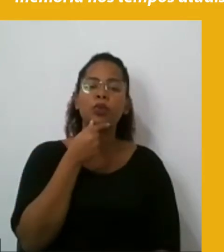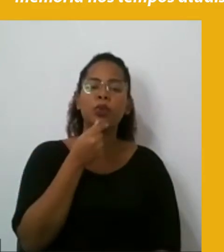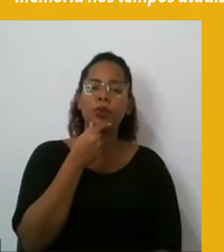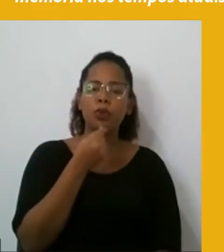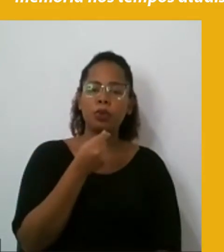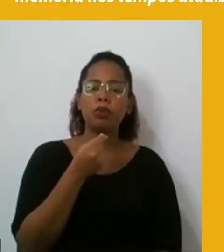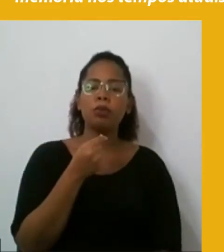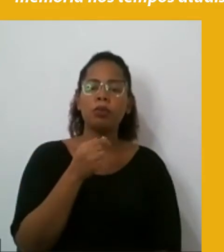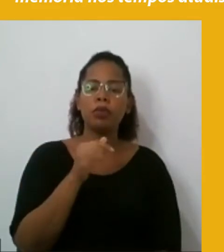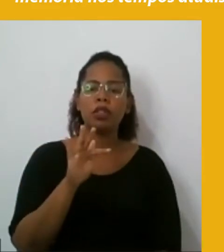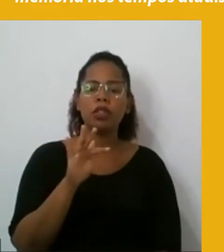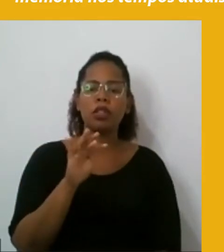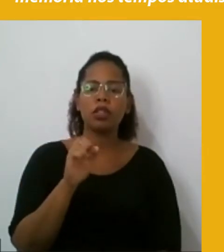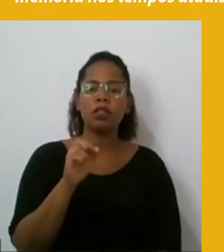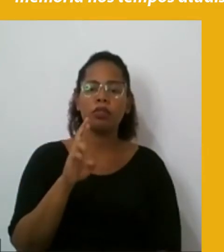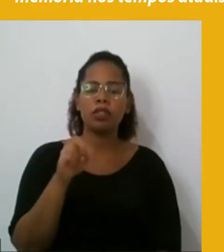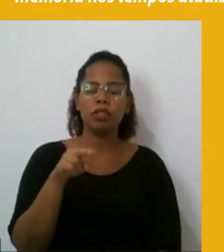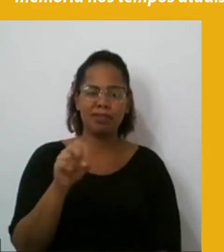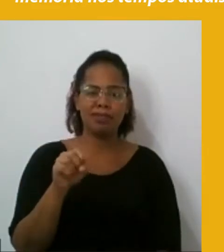MBL, vereador,